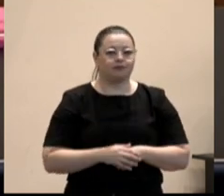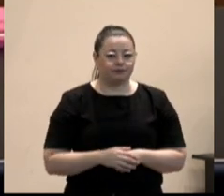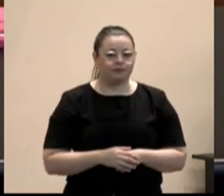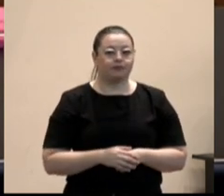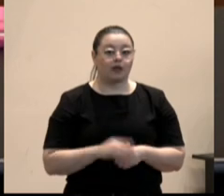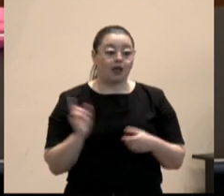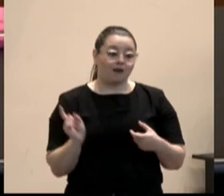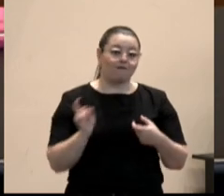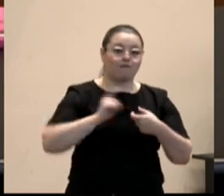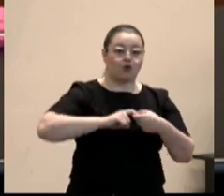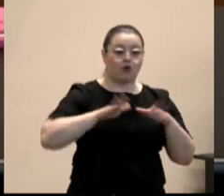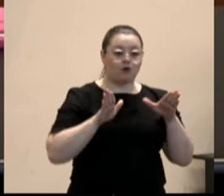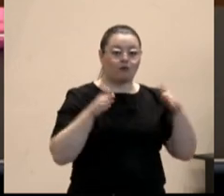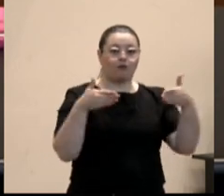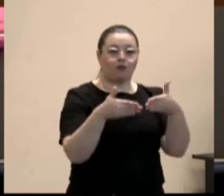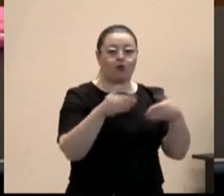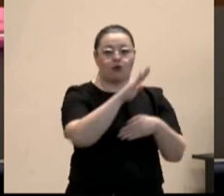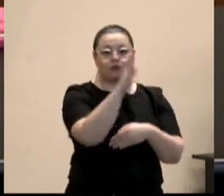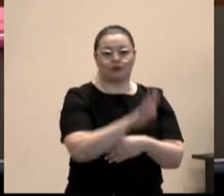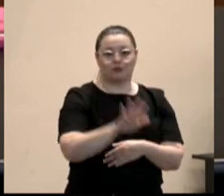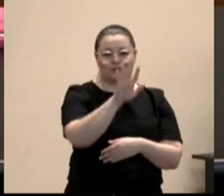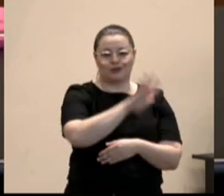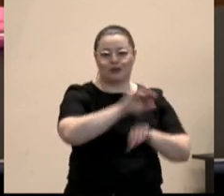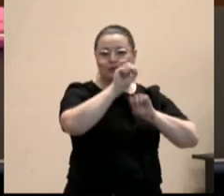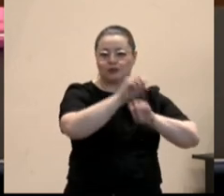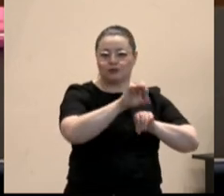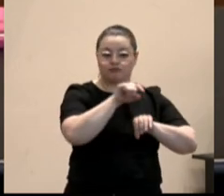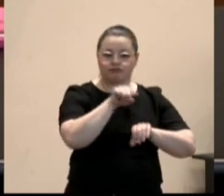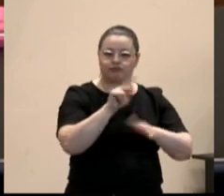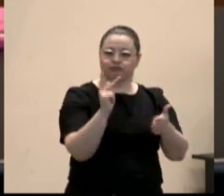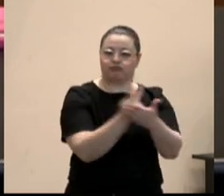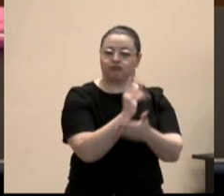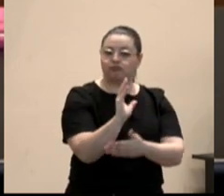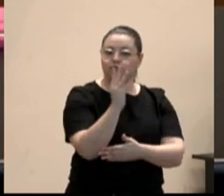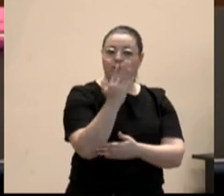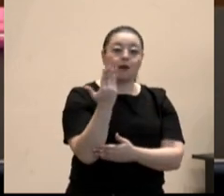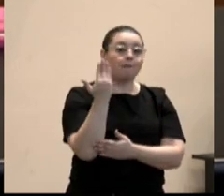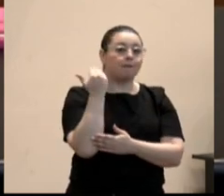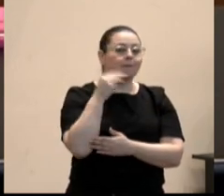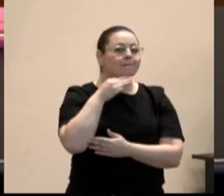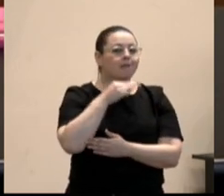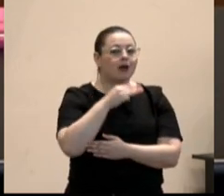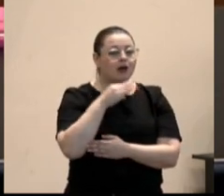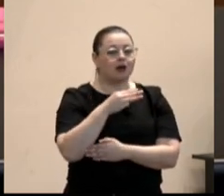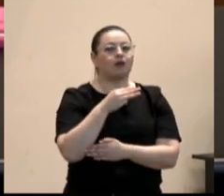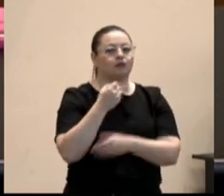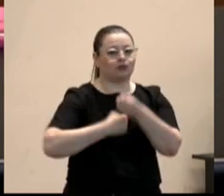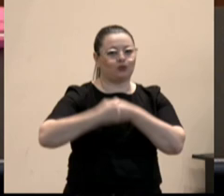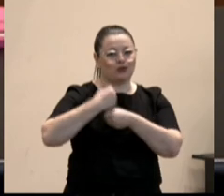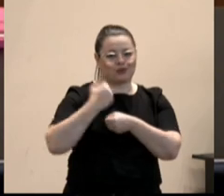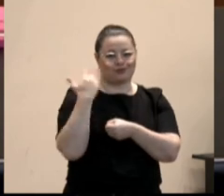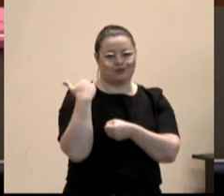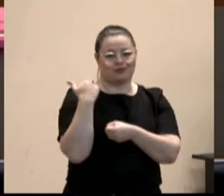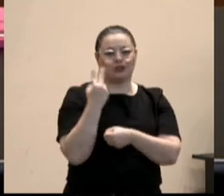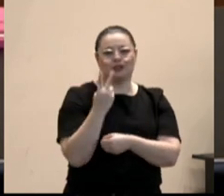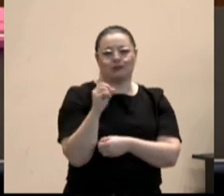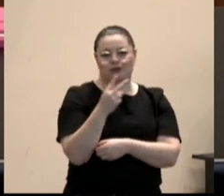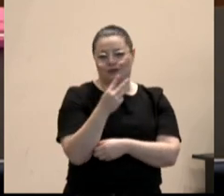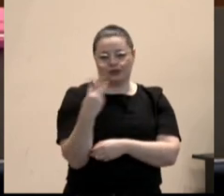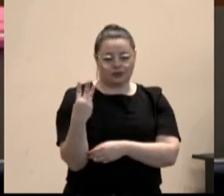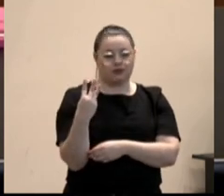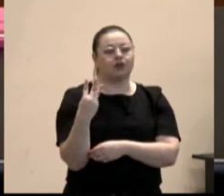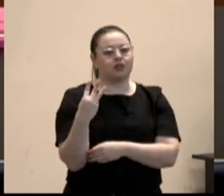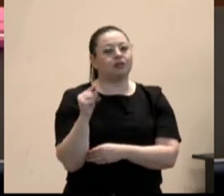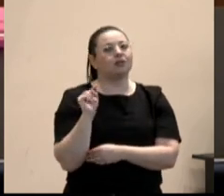Fórum Nacional de Educação, em março do ano passado, de 2023, foi um sinal